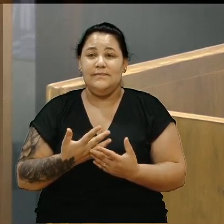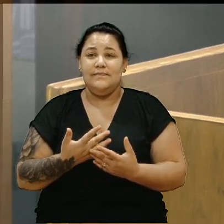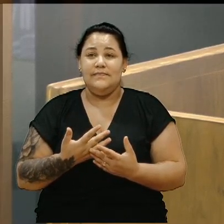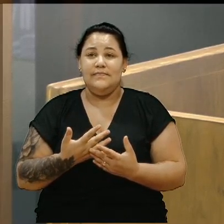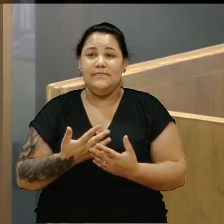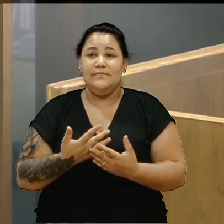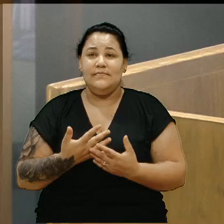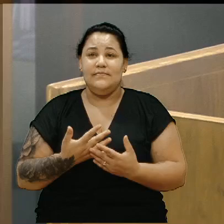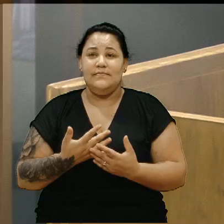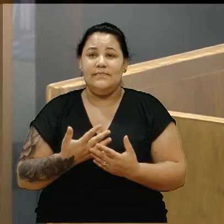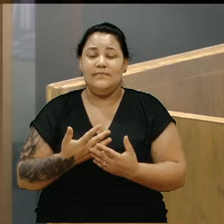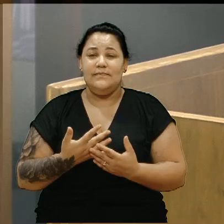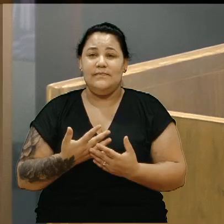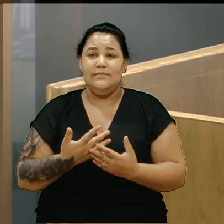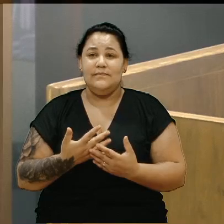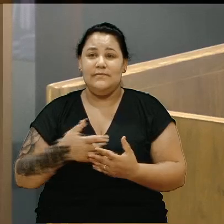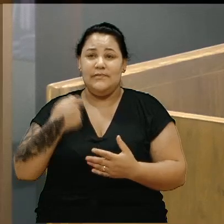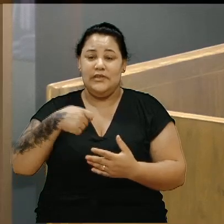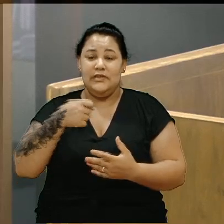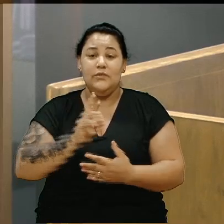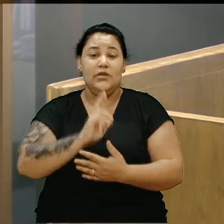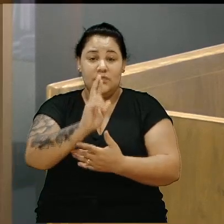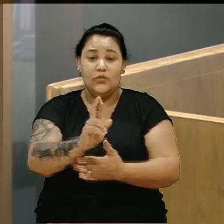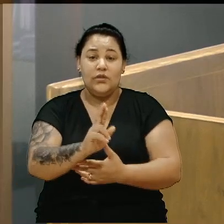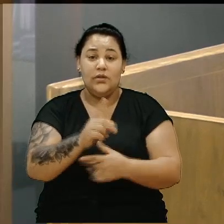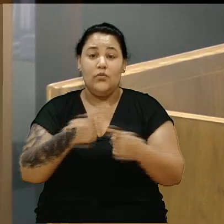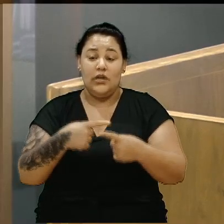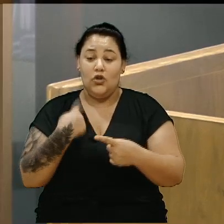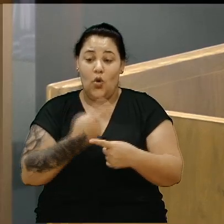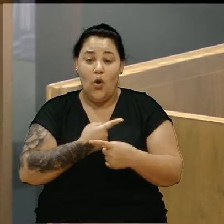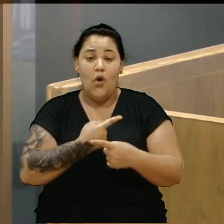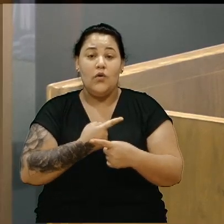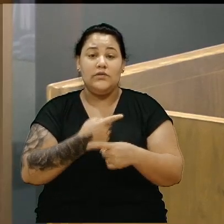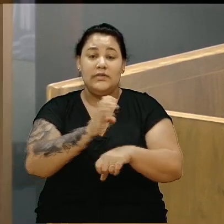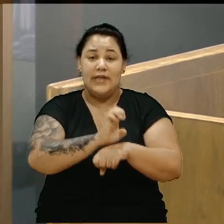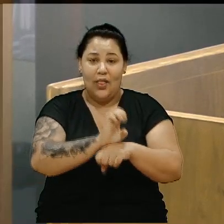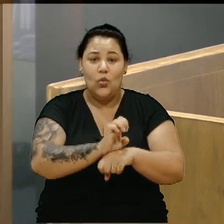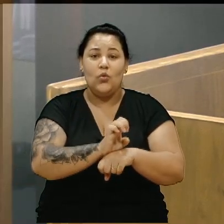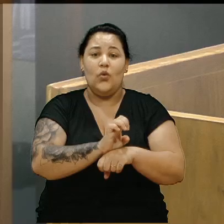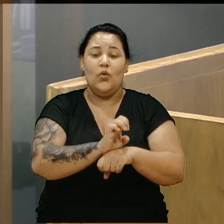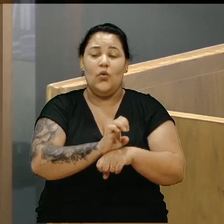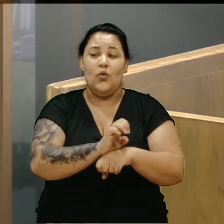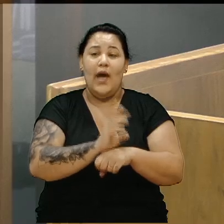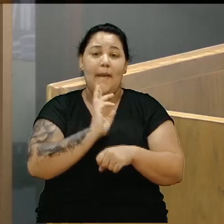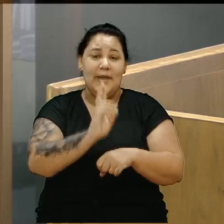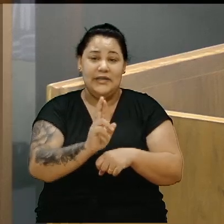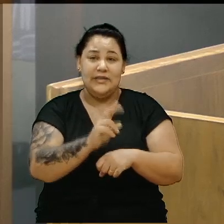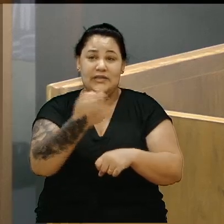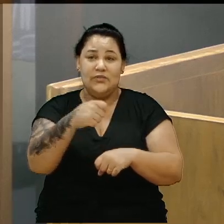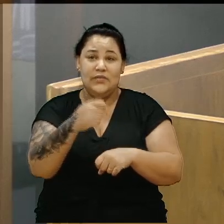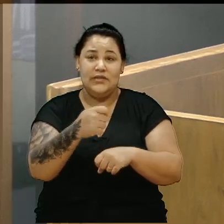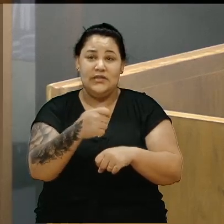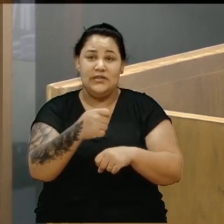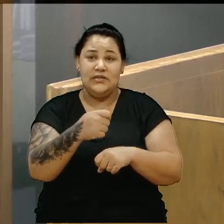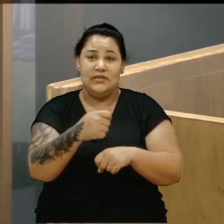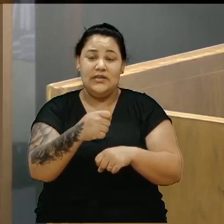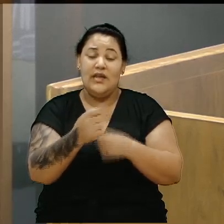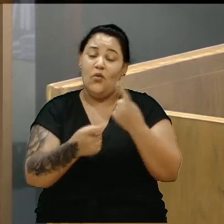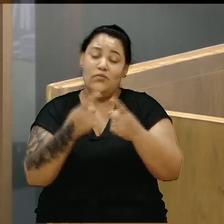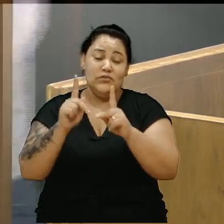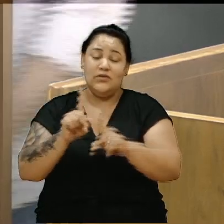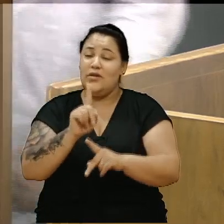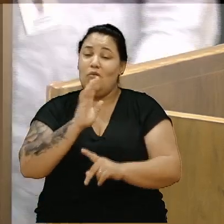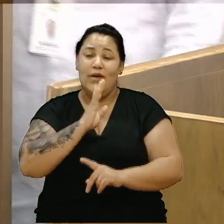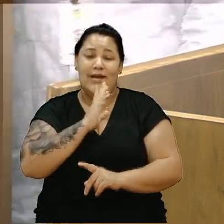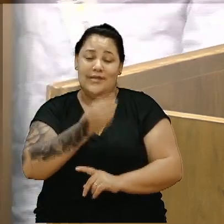admoestados, e faz parte, temos que responder, as pessoas não conhecem exatamente a vida orgânica e minimizam